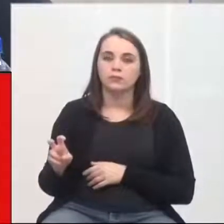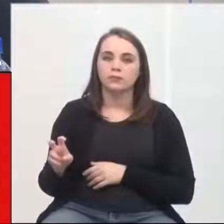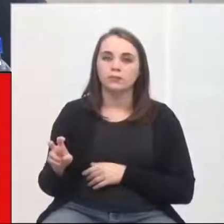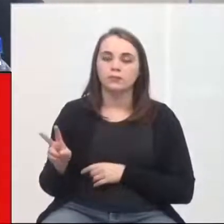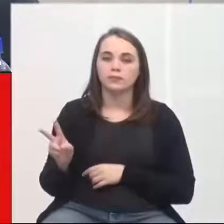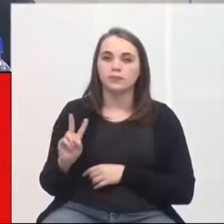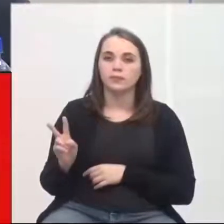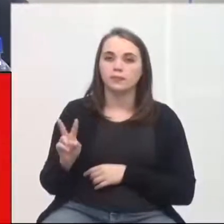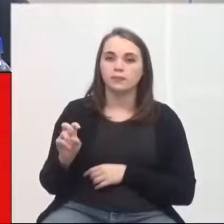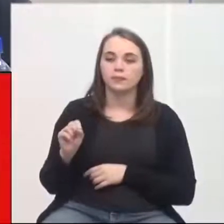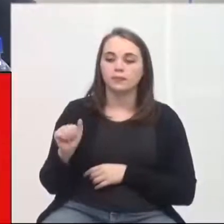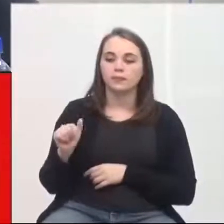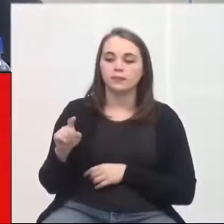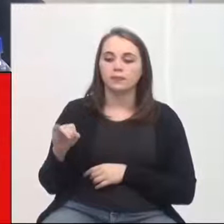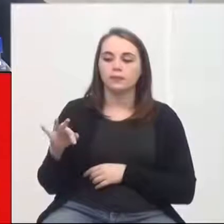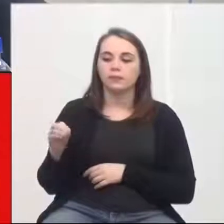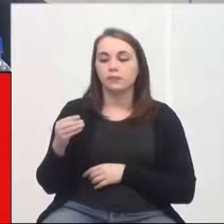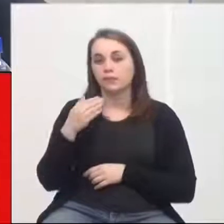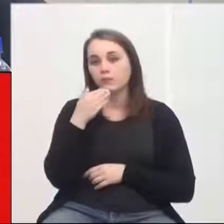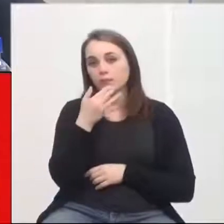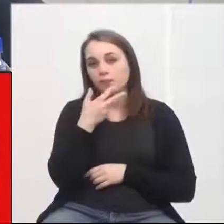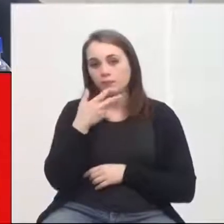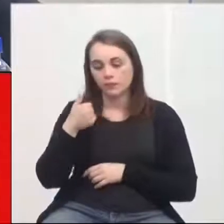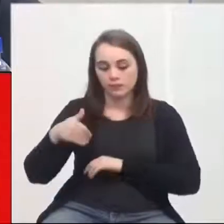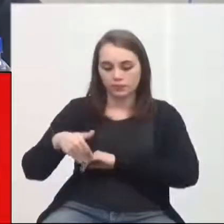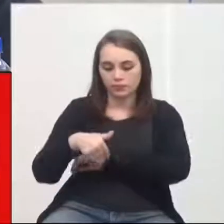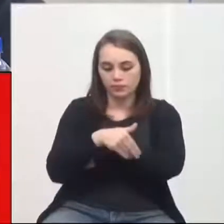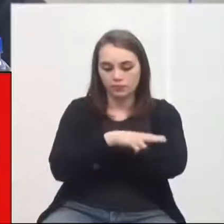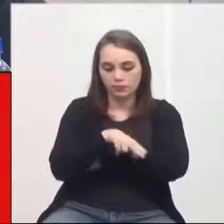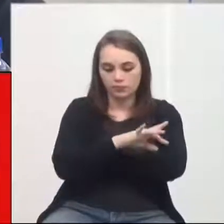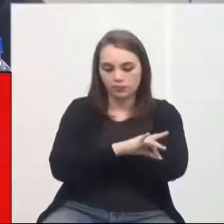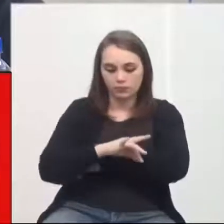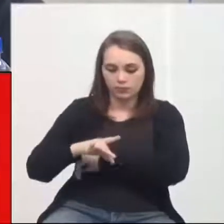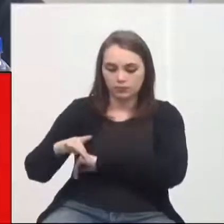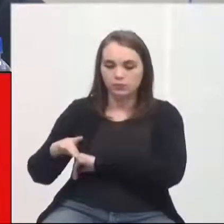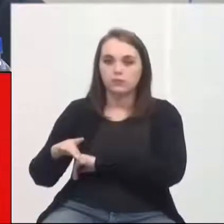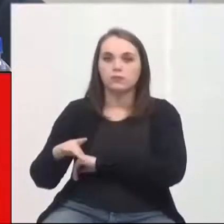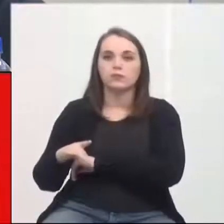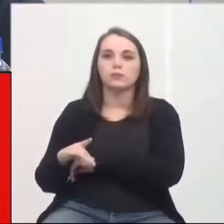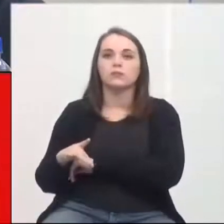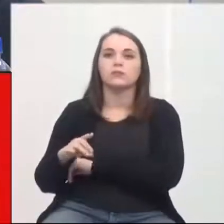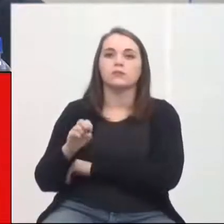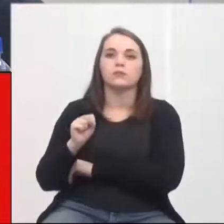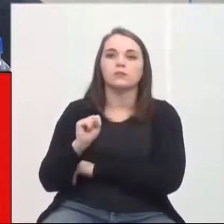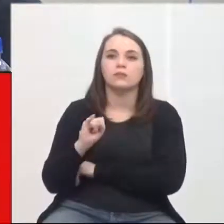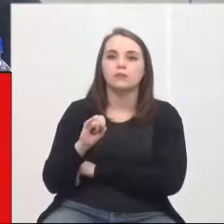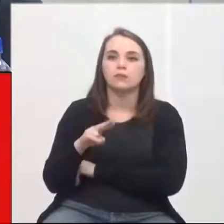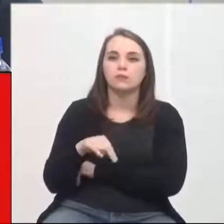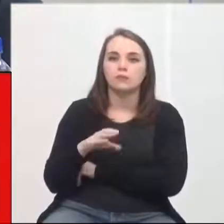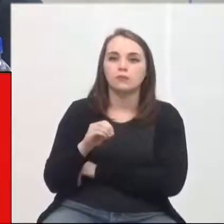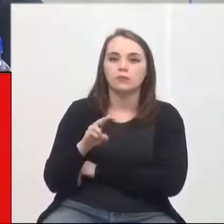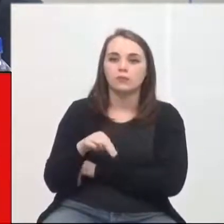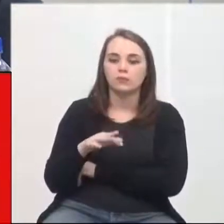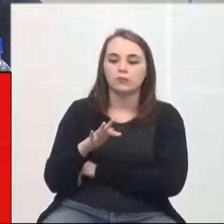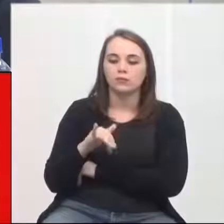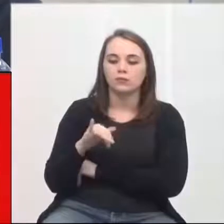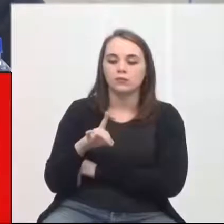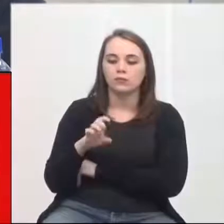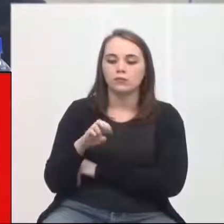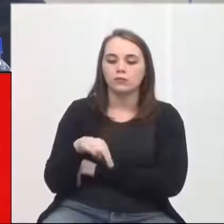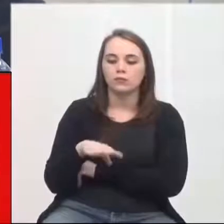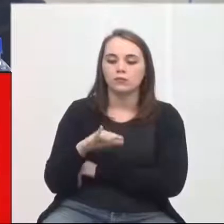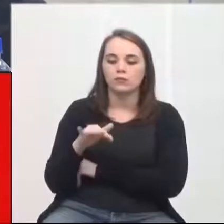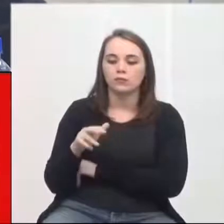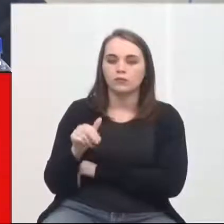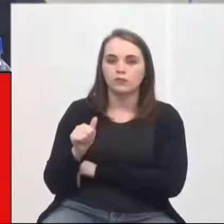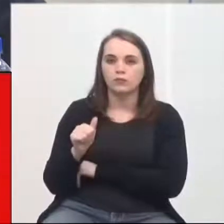1255-2021, autor vereador Salésio Lima. Reparos na pavimentação asfáltica na rua Inconfidência, de frente à casa